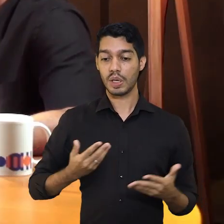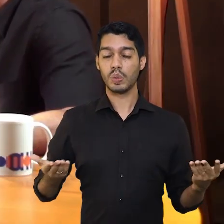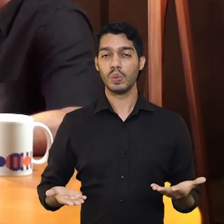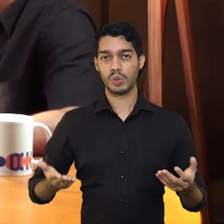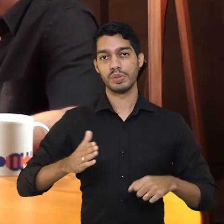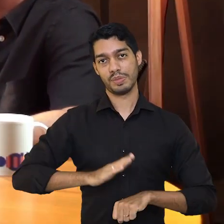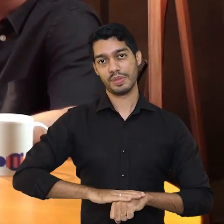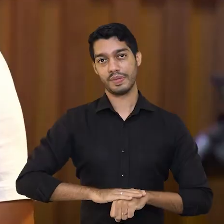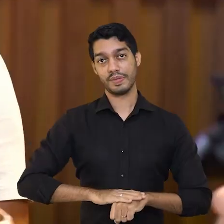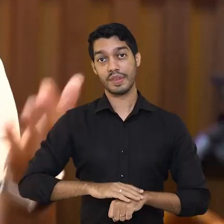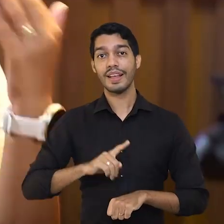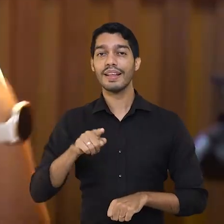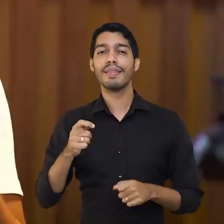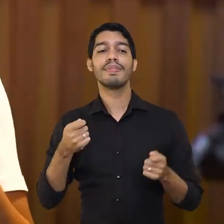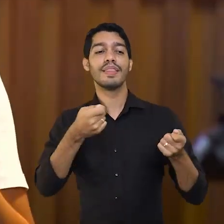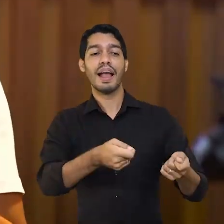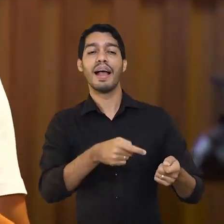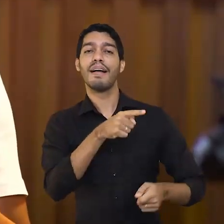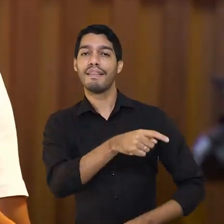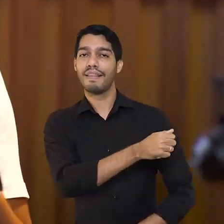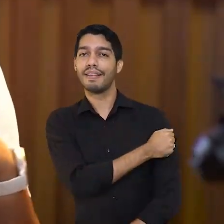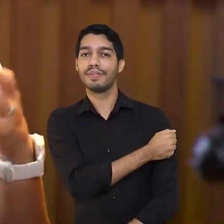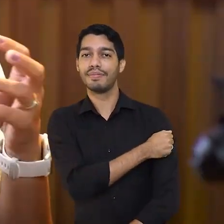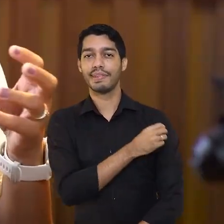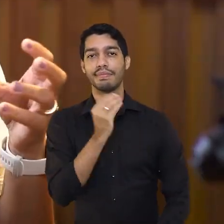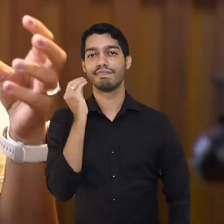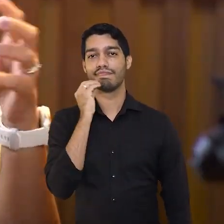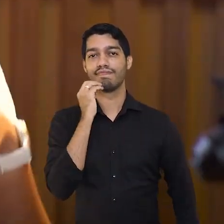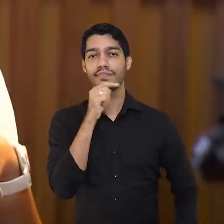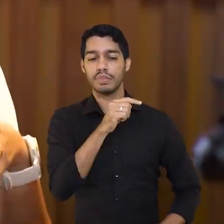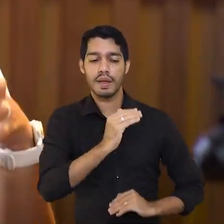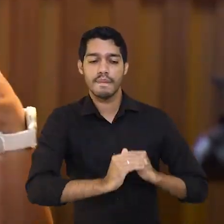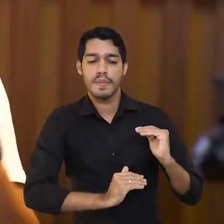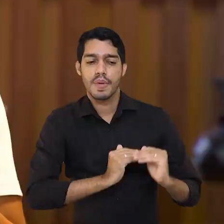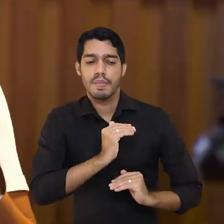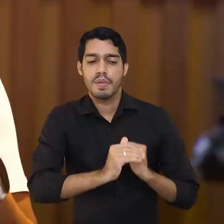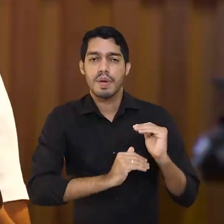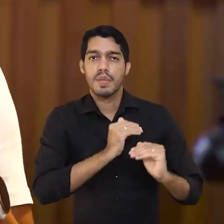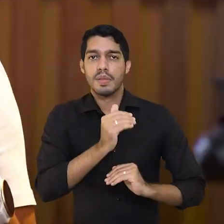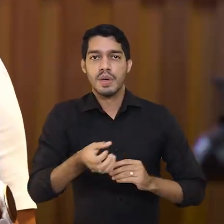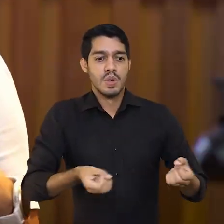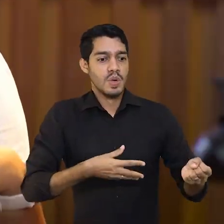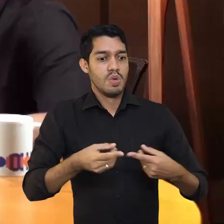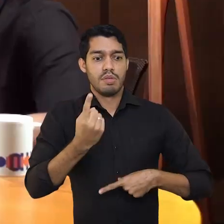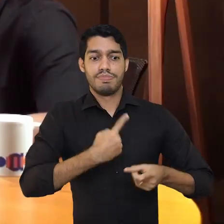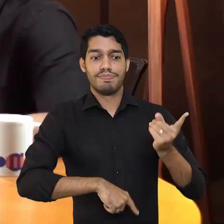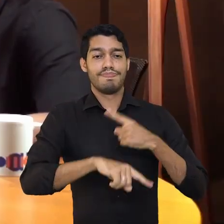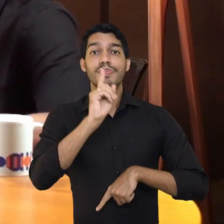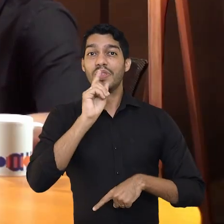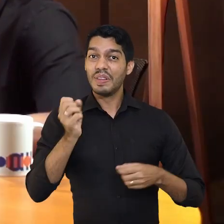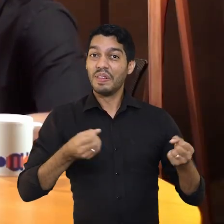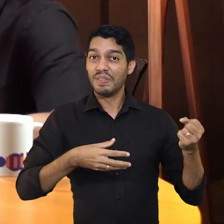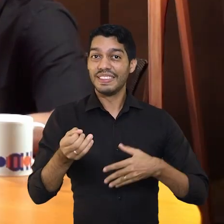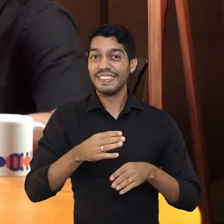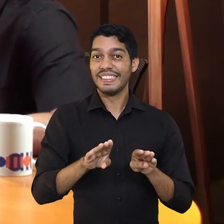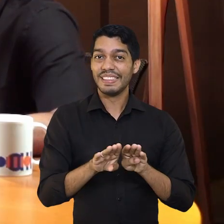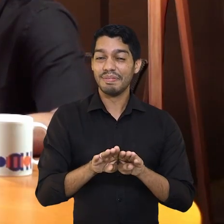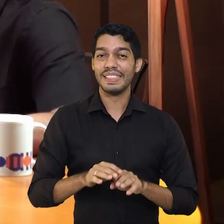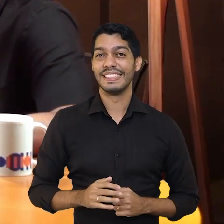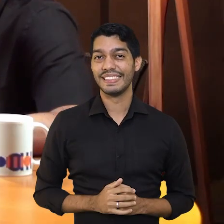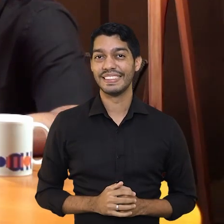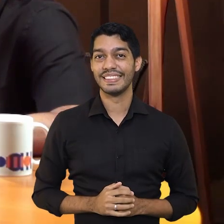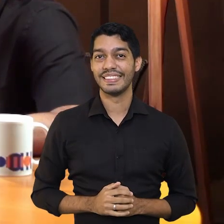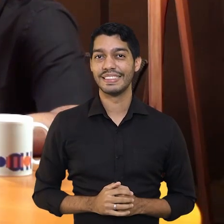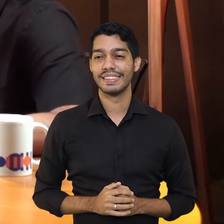para os vestibulares, mas tendo também uma escola que é posicionada no tempo em que a gente vive e que dá a esse aluno a